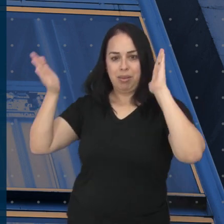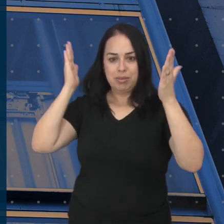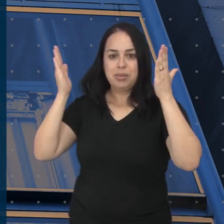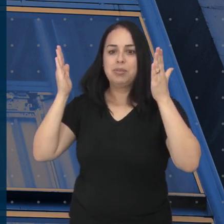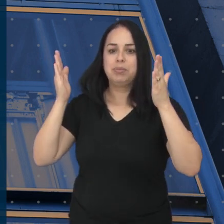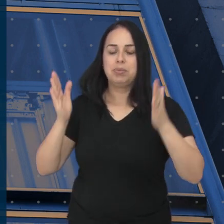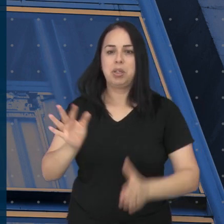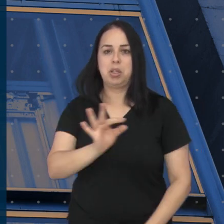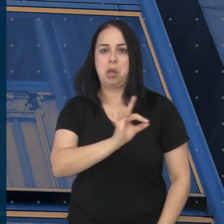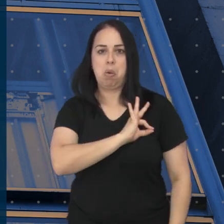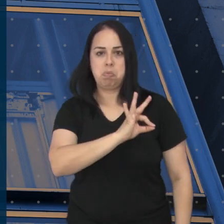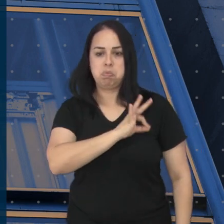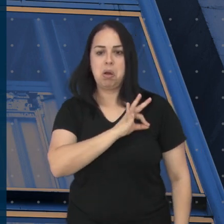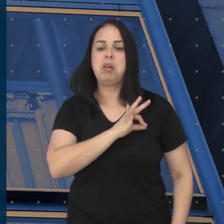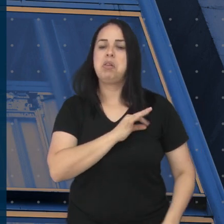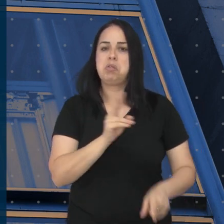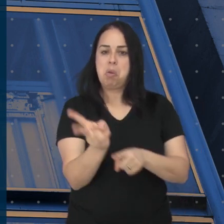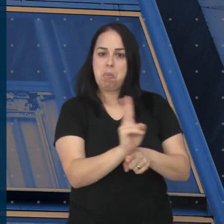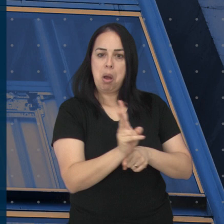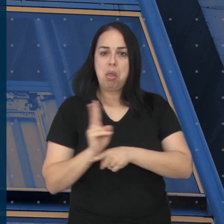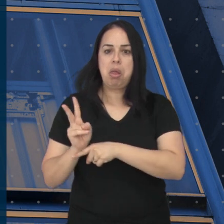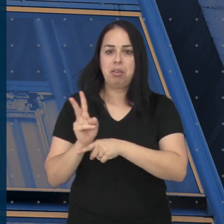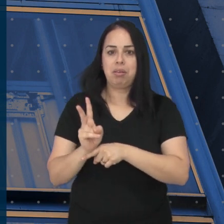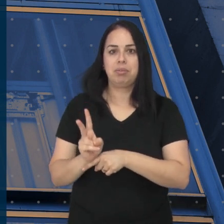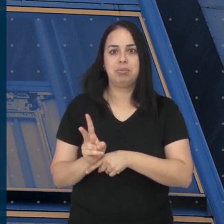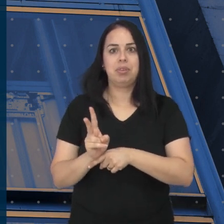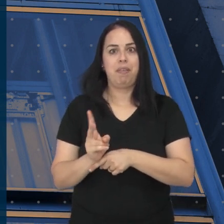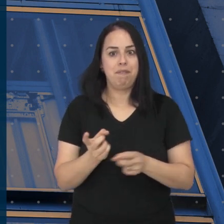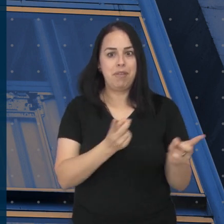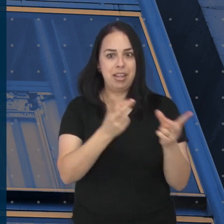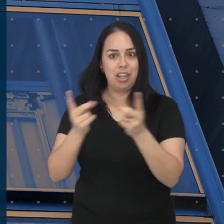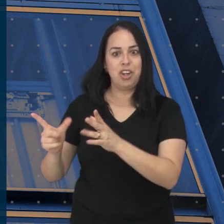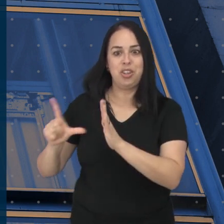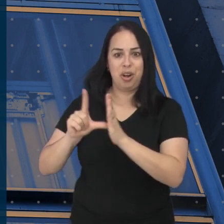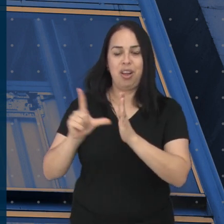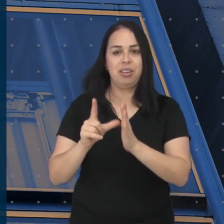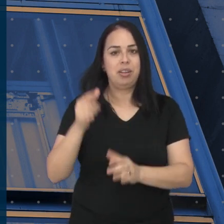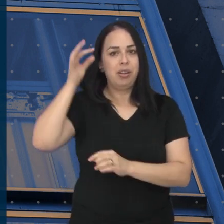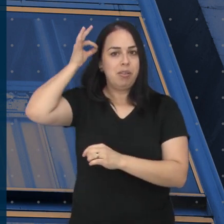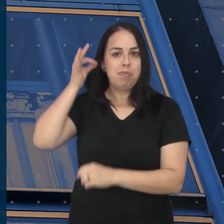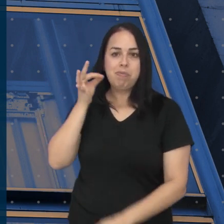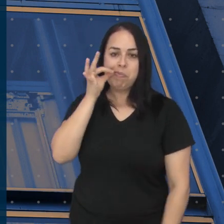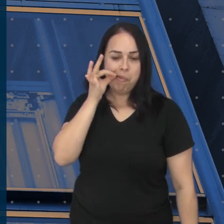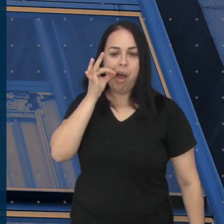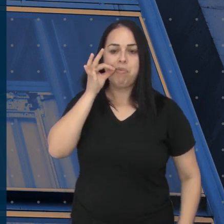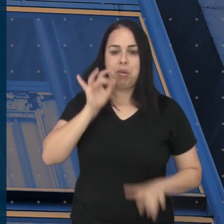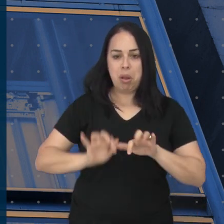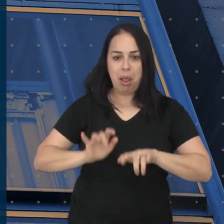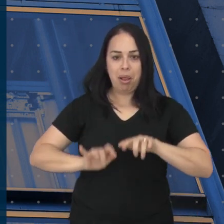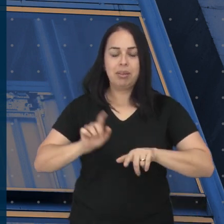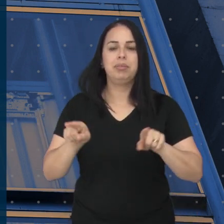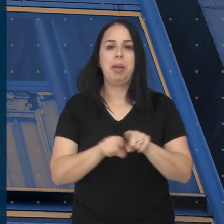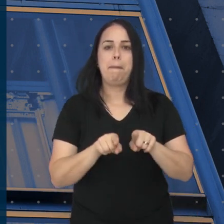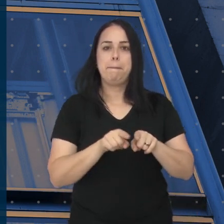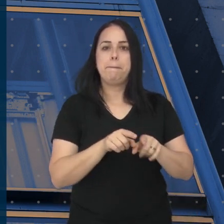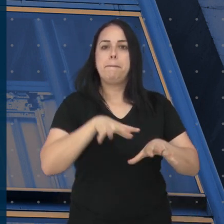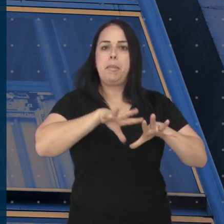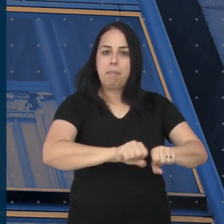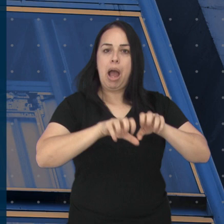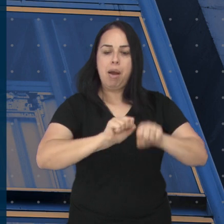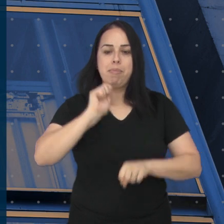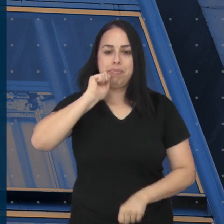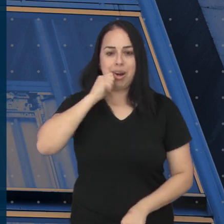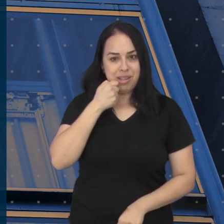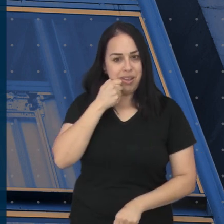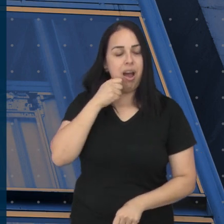guincho pesado, oficial de manutenção, operador de loja, operador de teleatendimento ativo, padeiro,